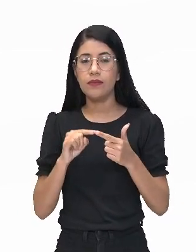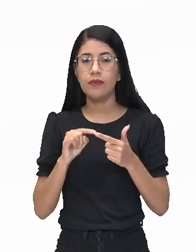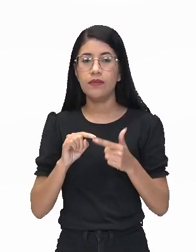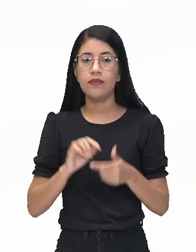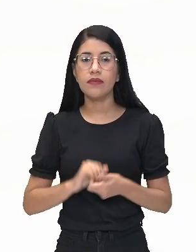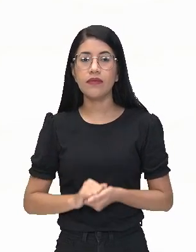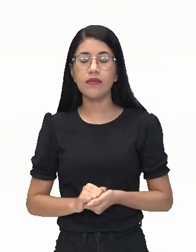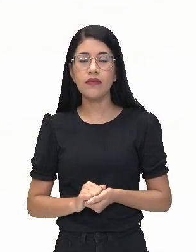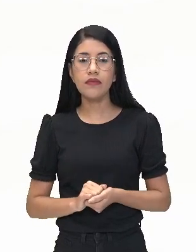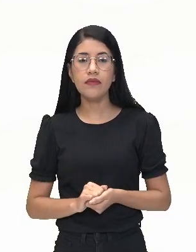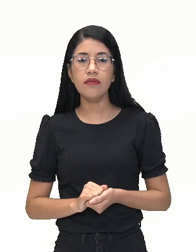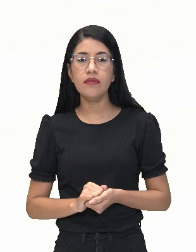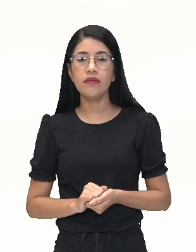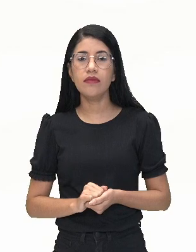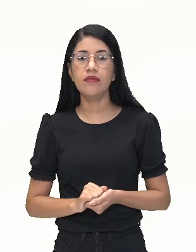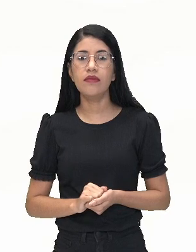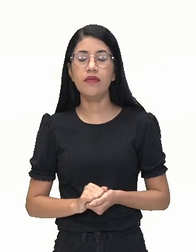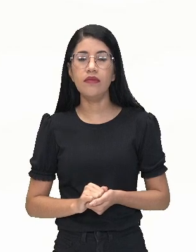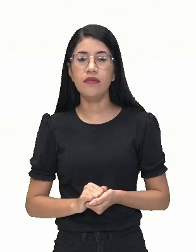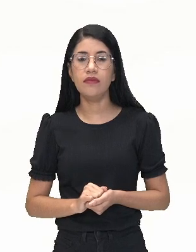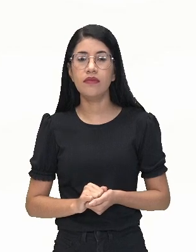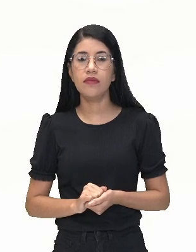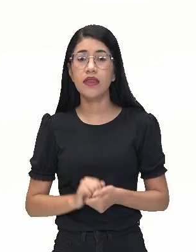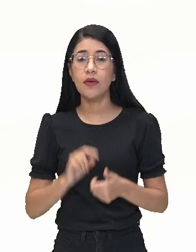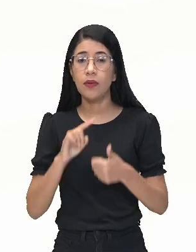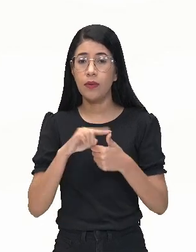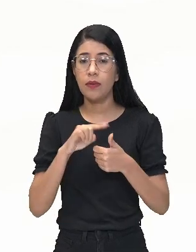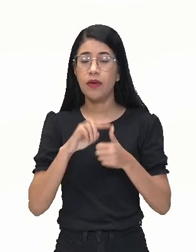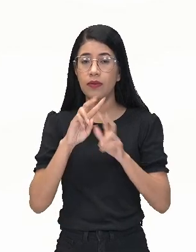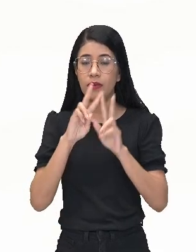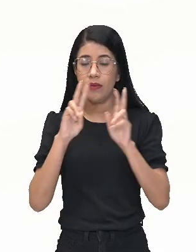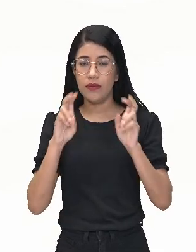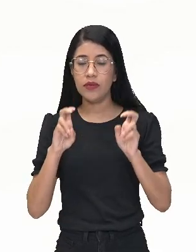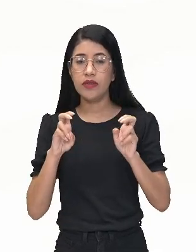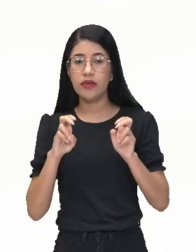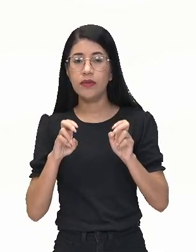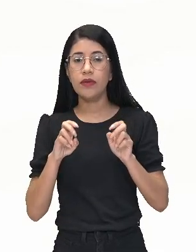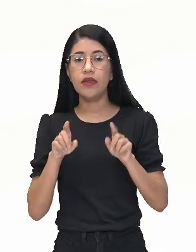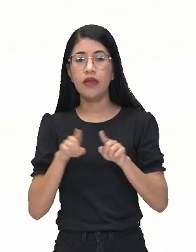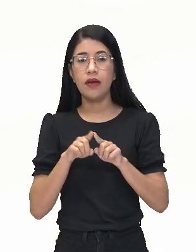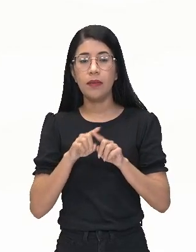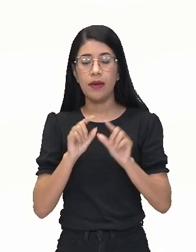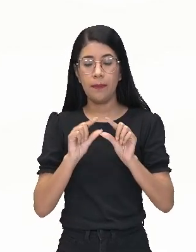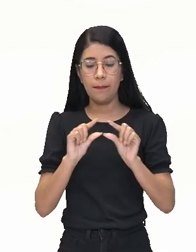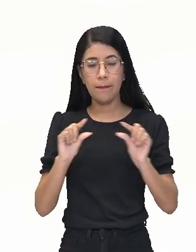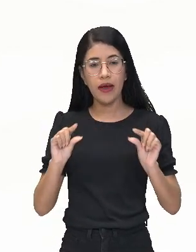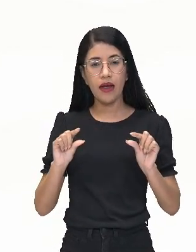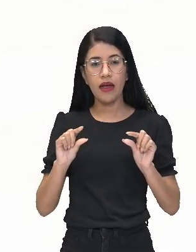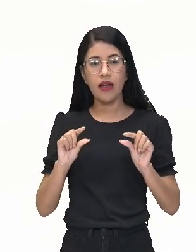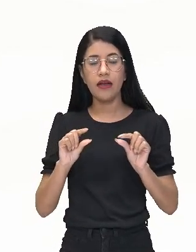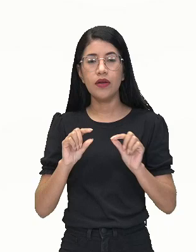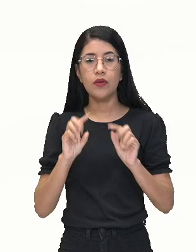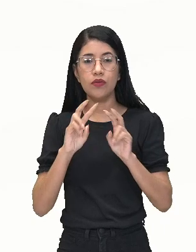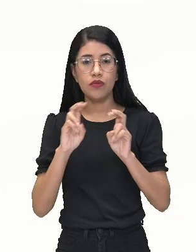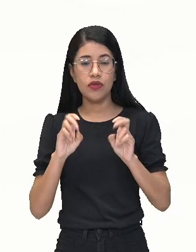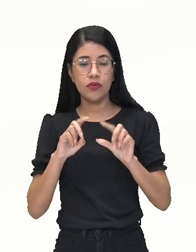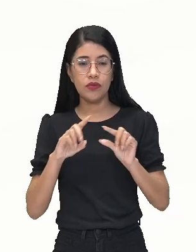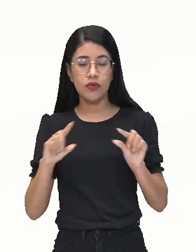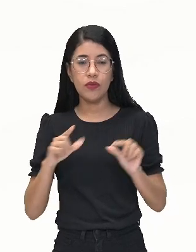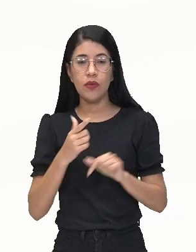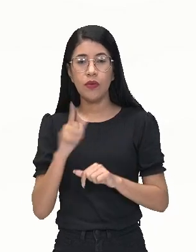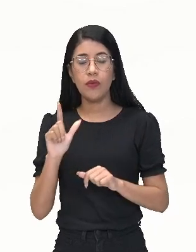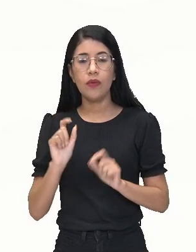mapa. Aqui é o título, né, como eu estava falando. Aqui está o subtítulo, tá bom, gente? Vamos ao próximo elemento,